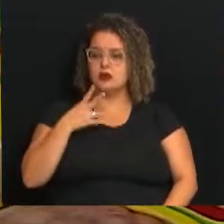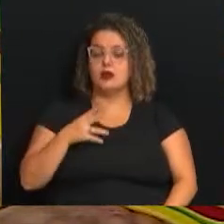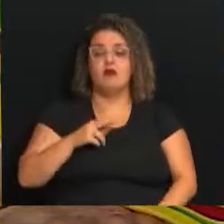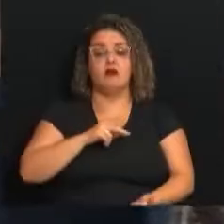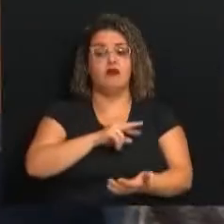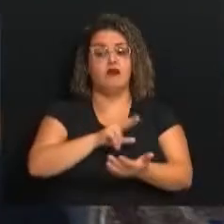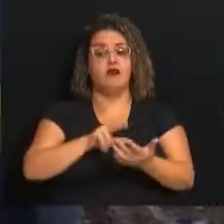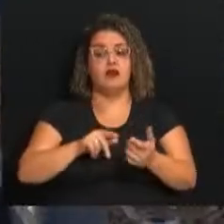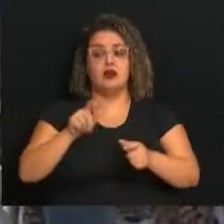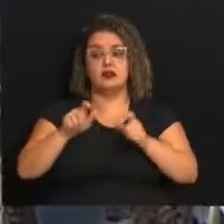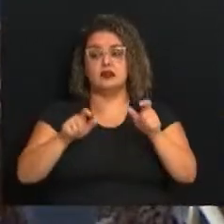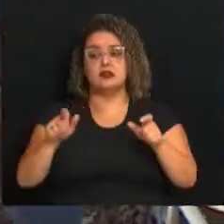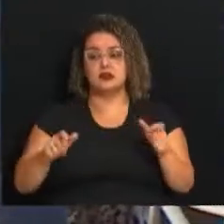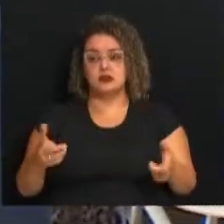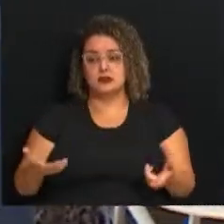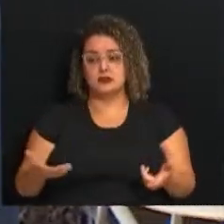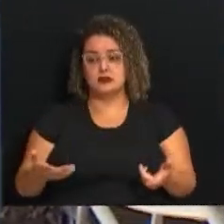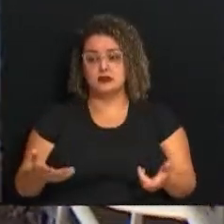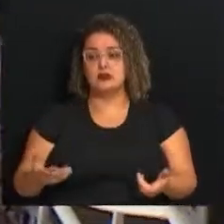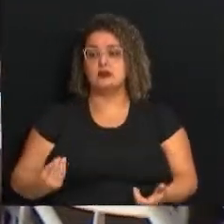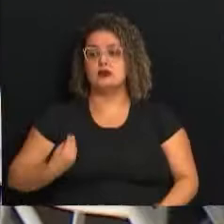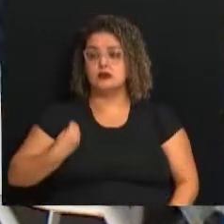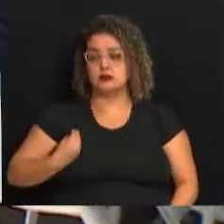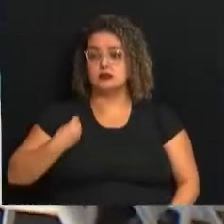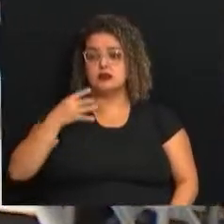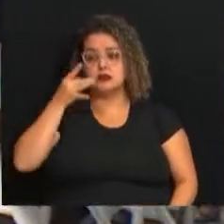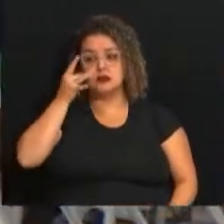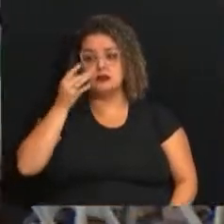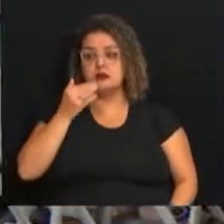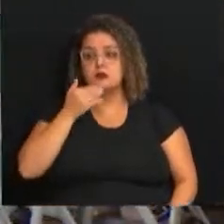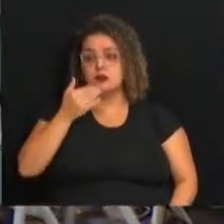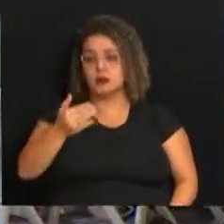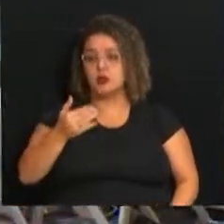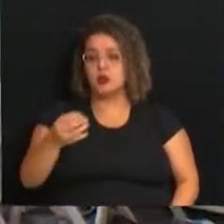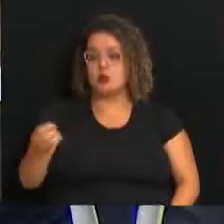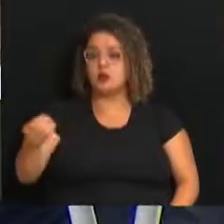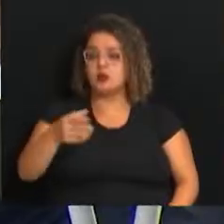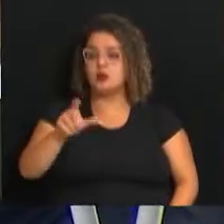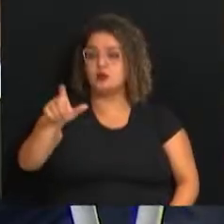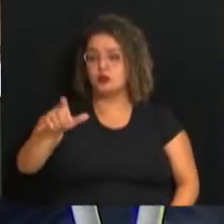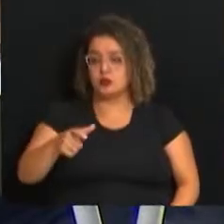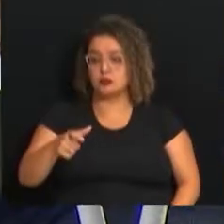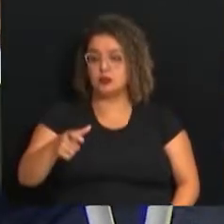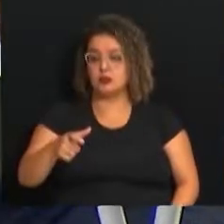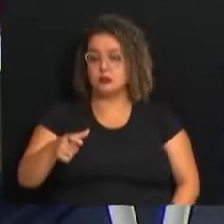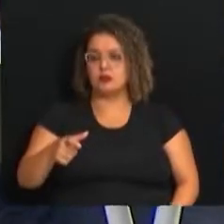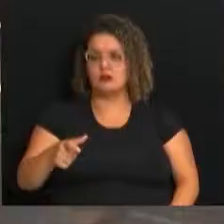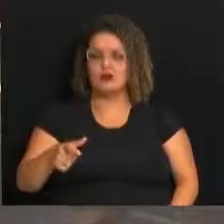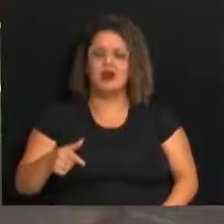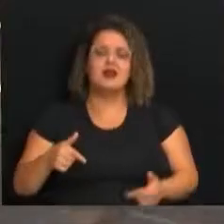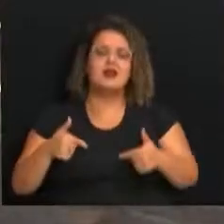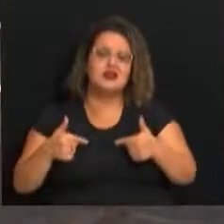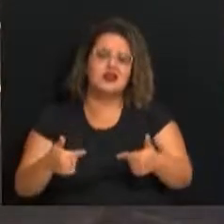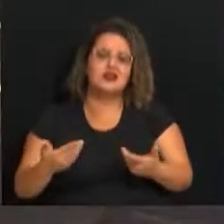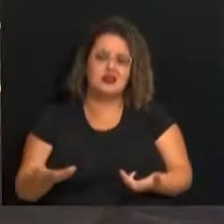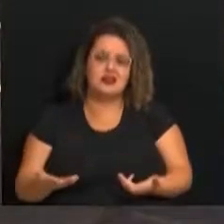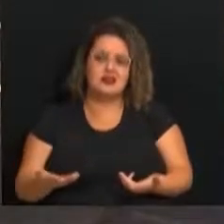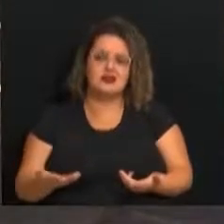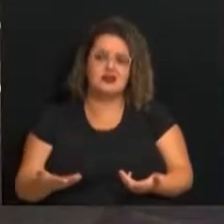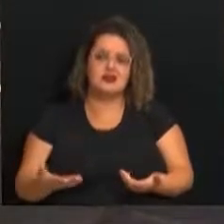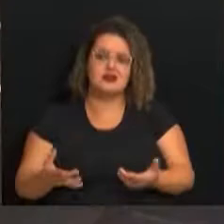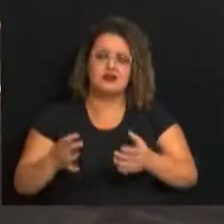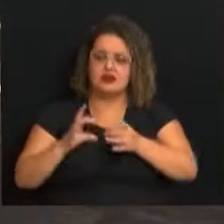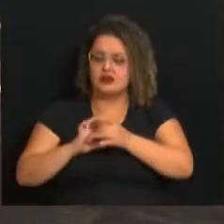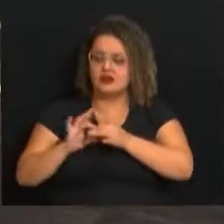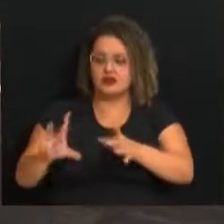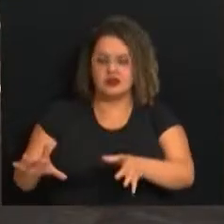emergencial foi o que fez muitas dessas pessoas estarem aqui para solicitar um novo ticket era uma coisa bem